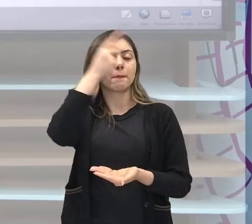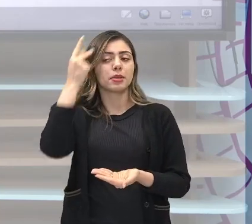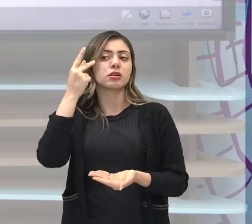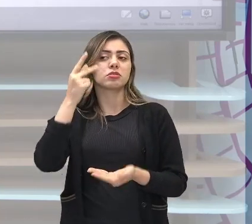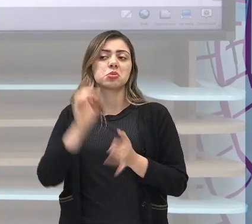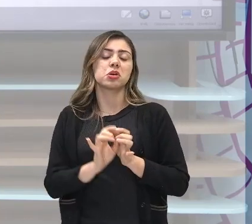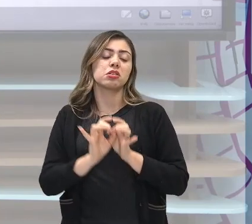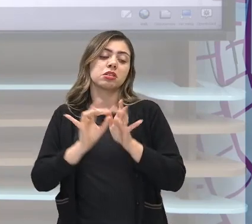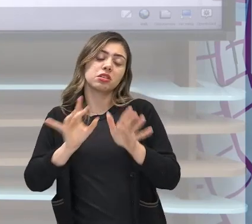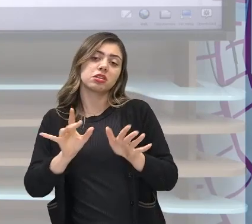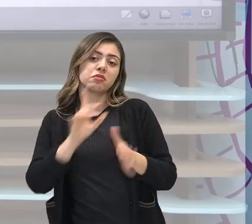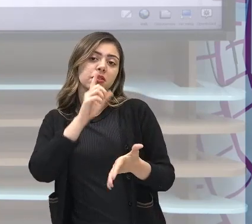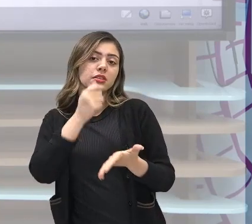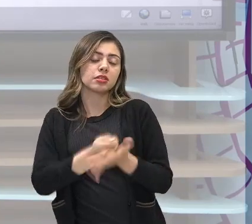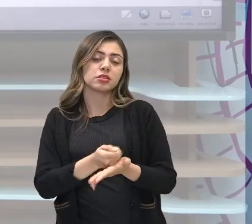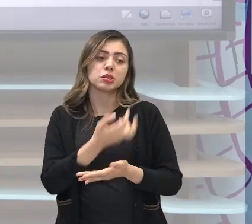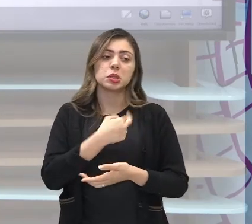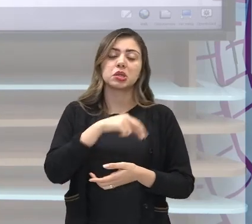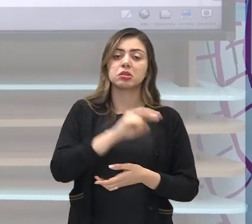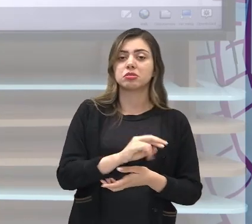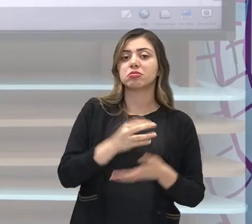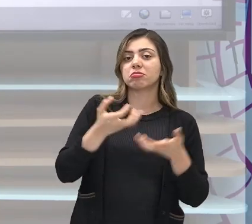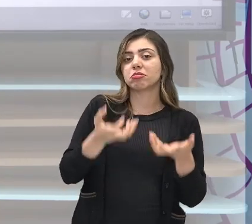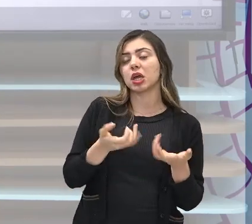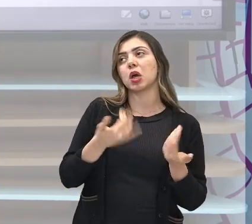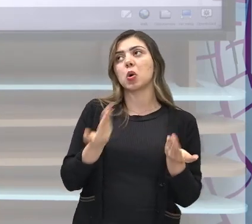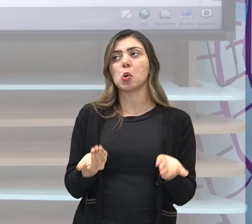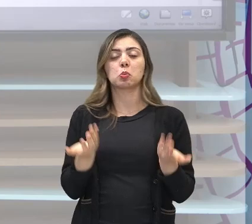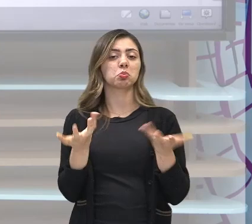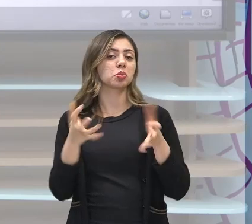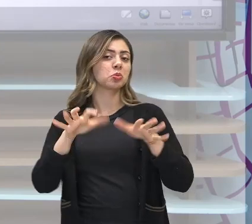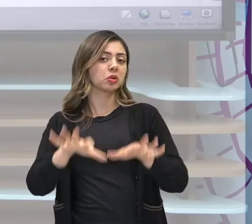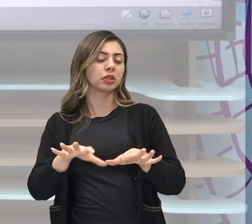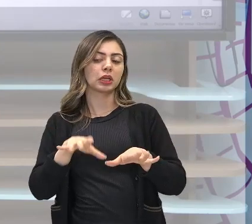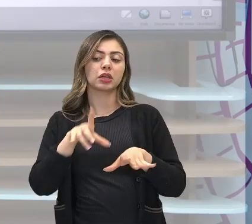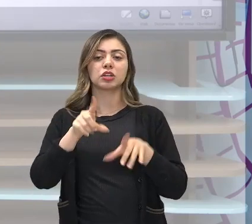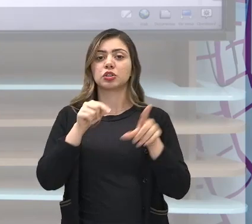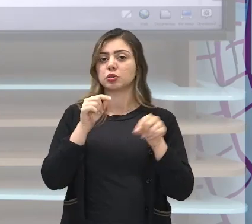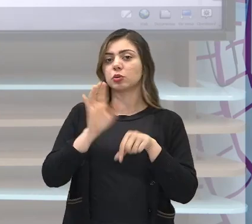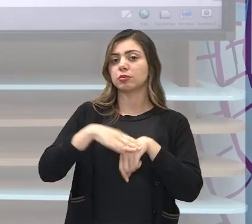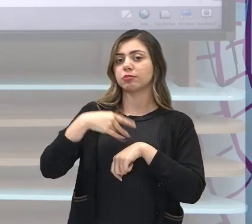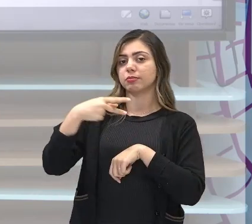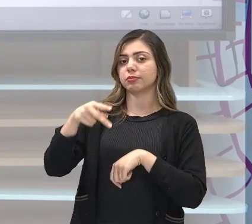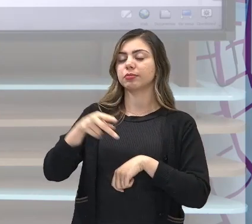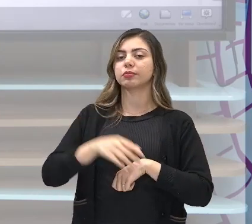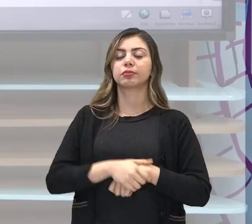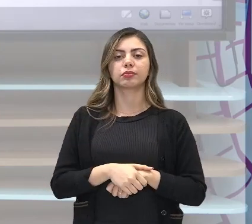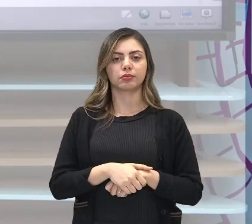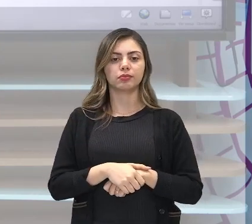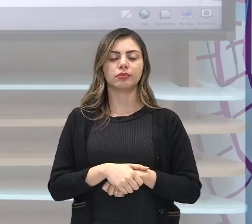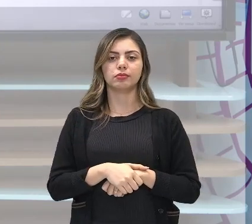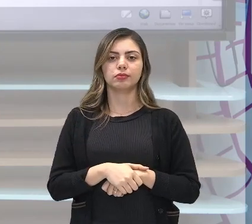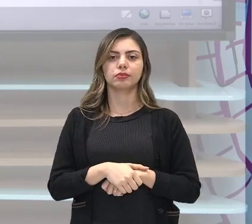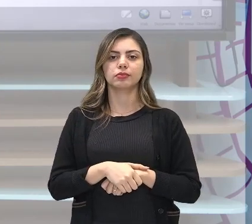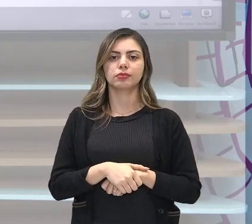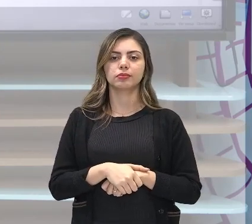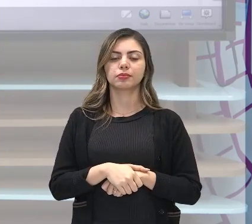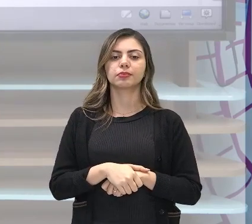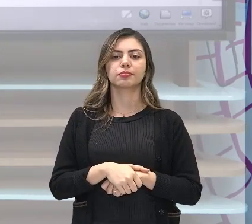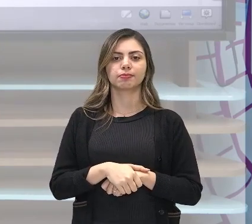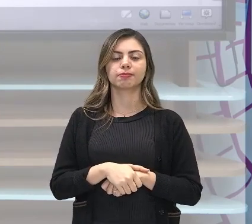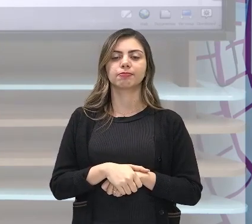ser livre para, né, decidir qual caminho religioso ela deve seguir.